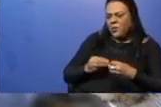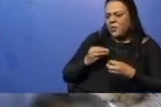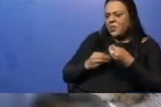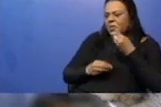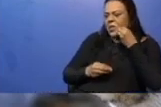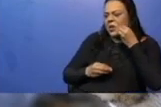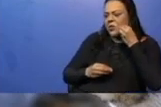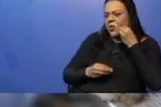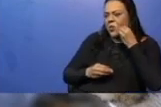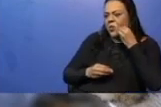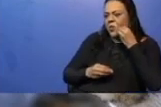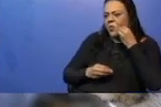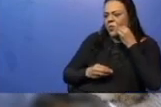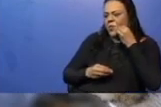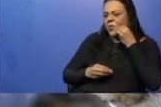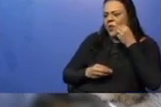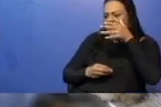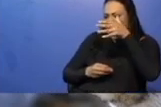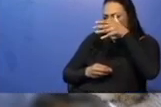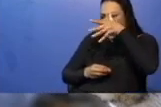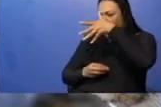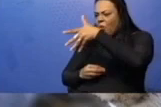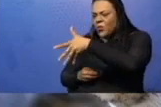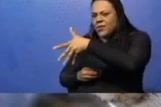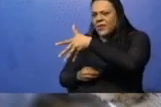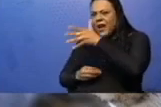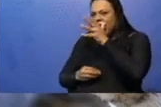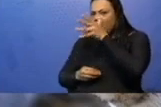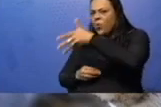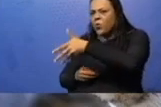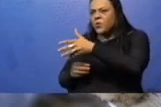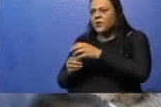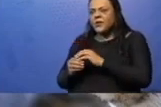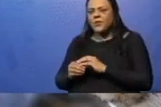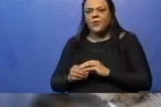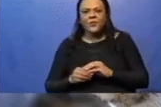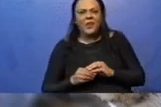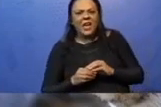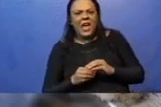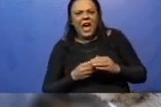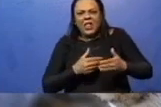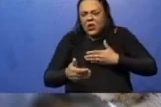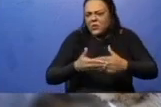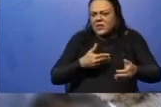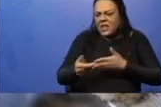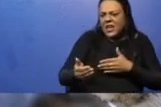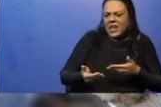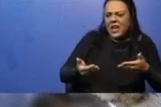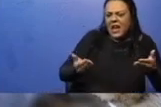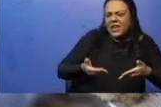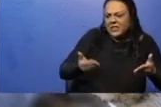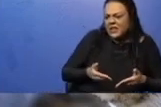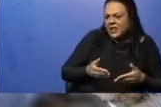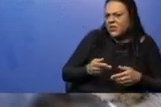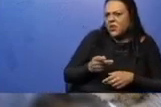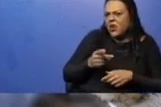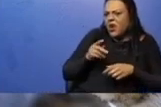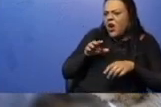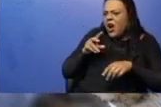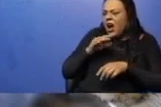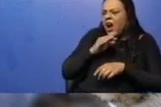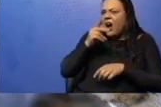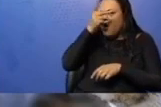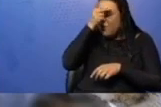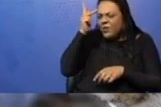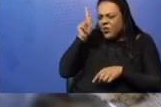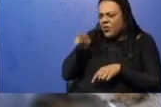Né? Alguém que você conhece, algum outro cordeiro, um pastor ou um dos cães que cuidam do rebanho, e é isso que